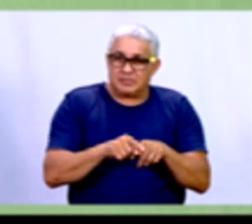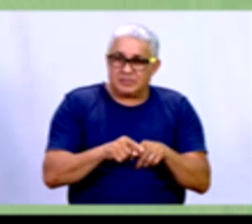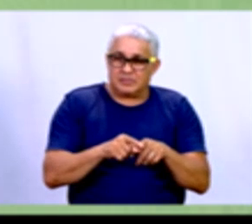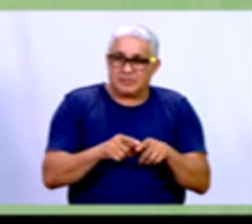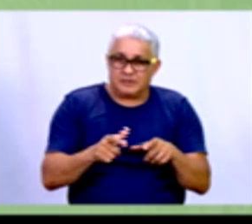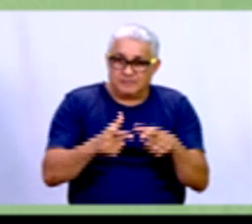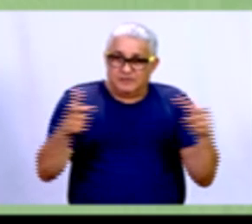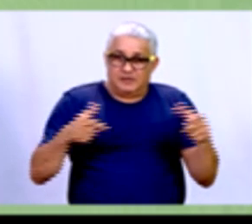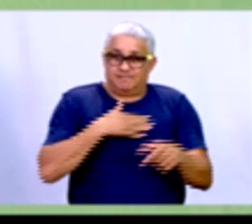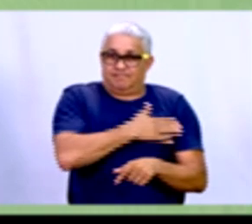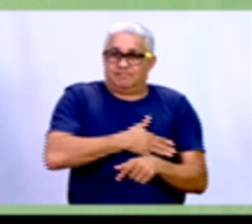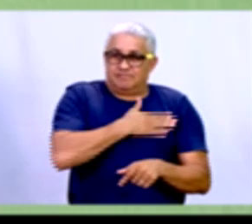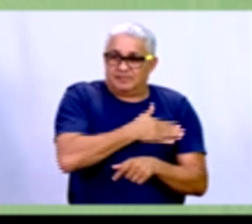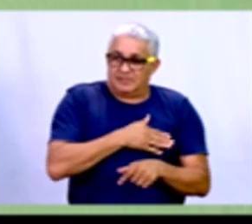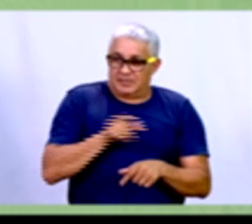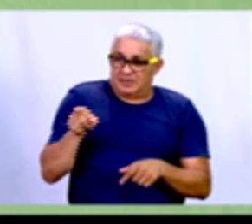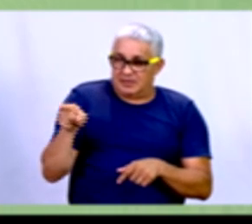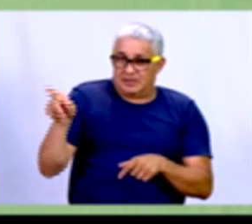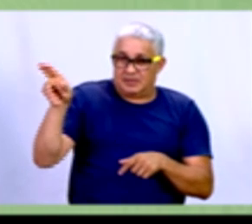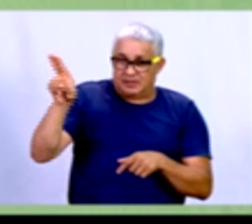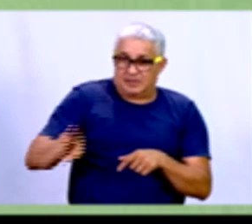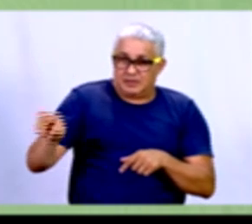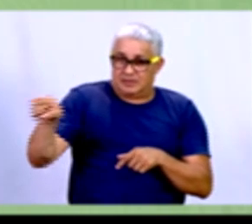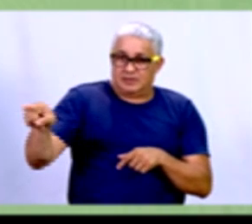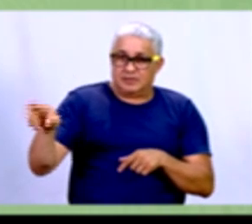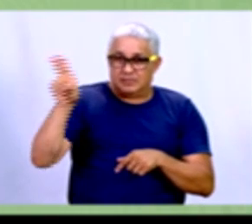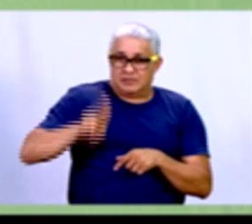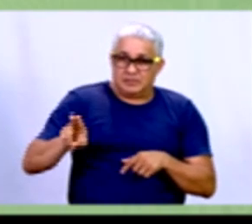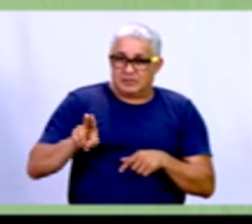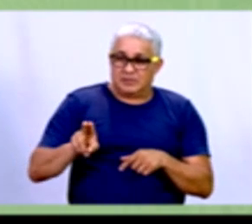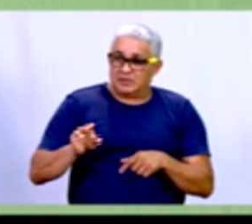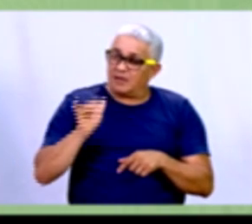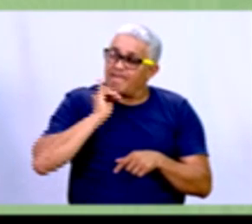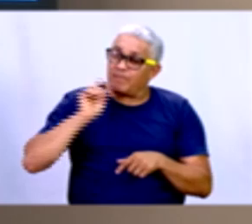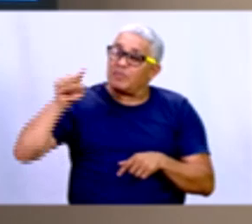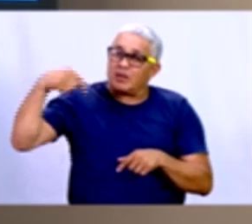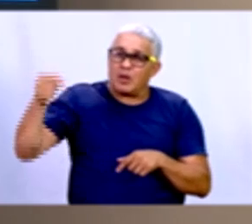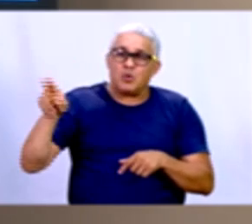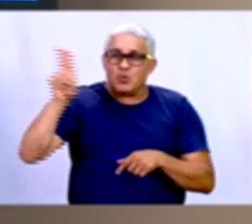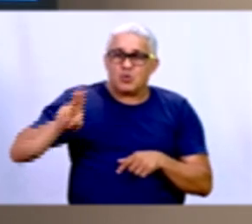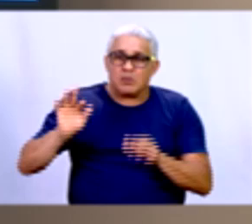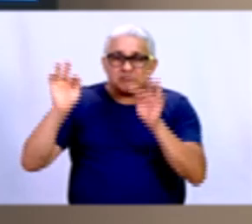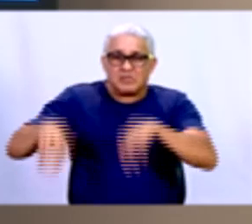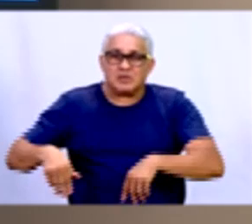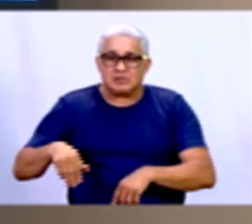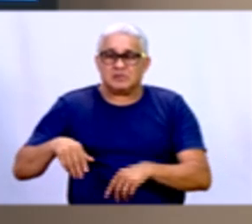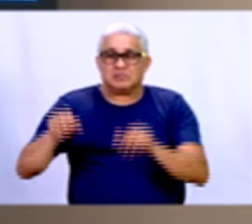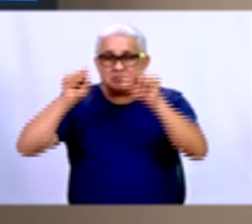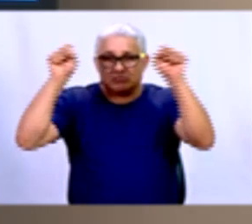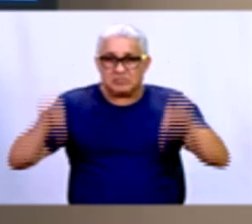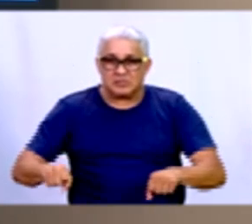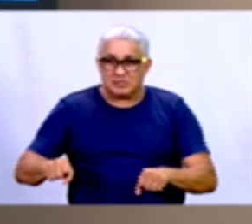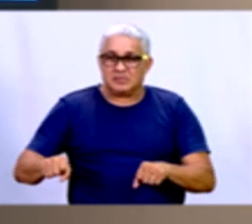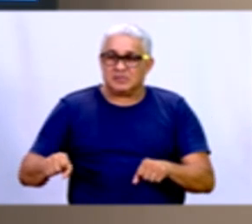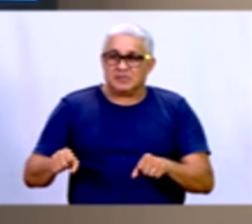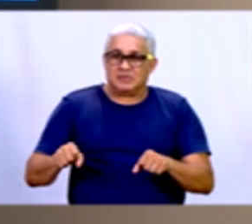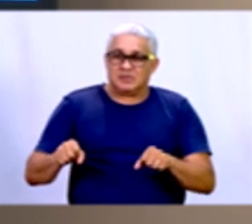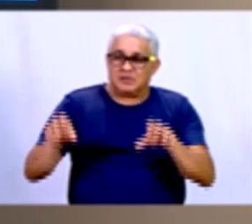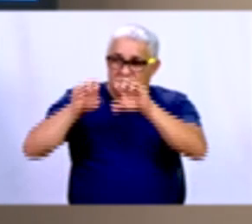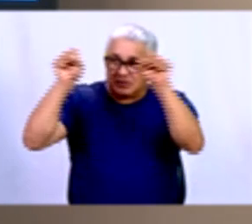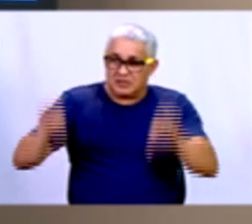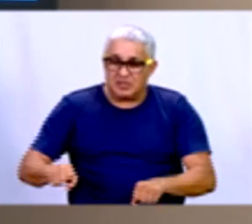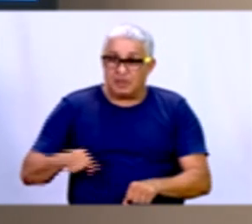do usuário quando ele utiliza, ou o usuário, depois de utilizar o sistema, ele fica insatisfeito. Não, o usuário ele tem que ficar satisfeito com o seu